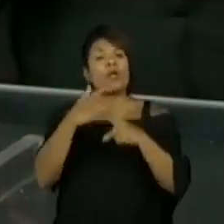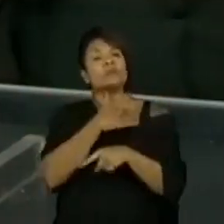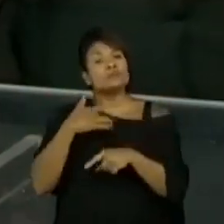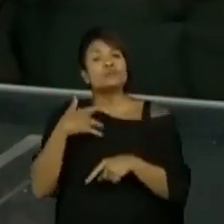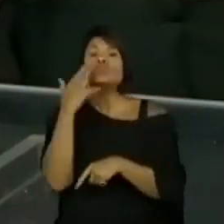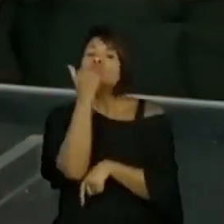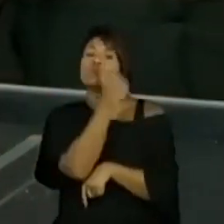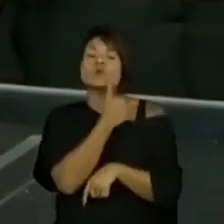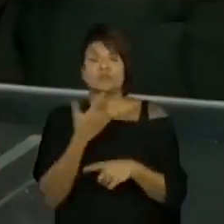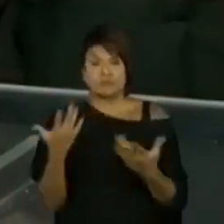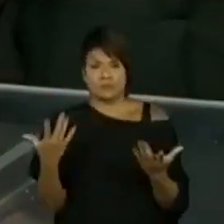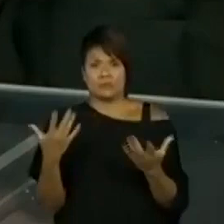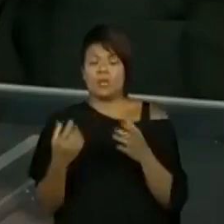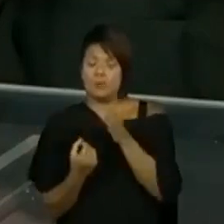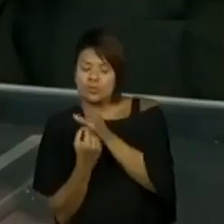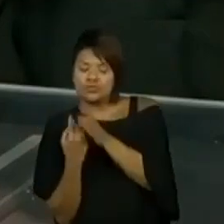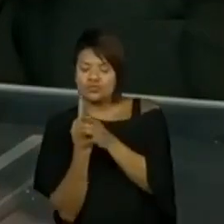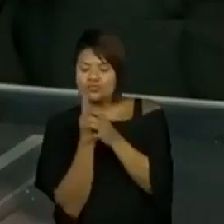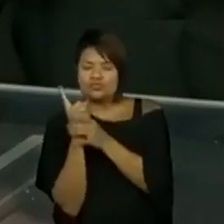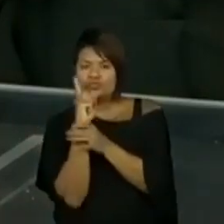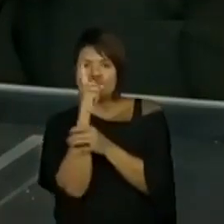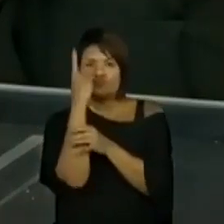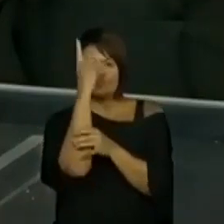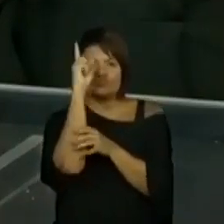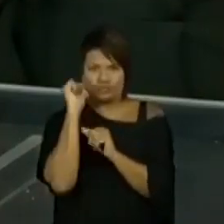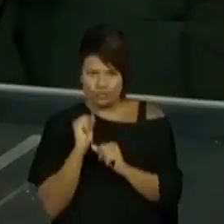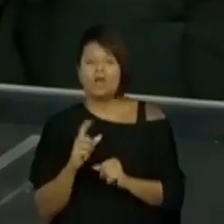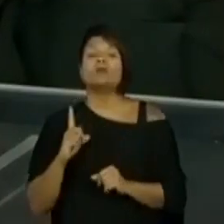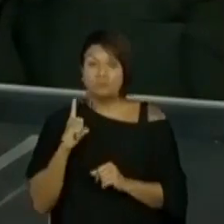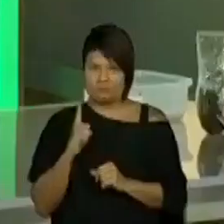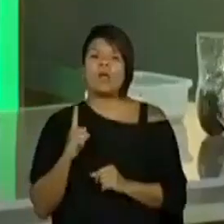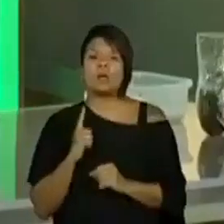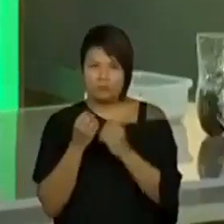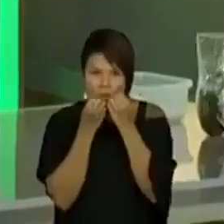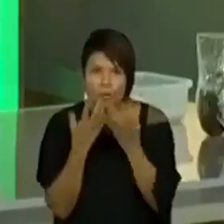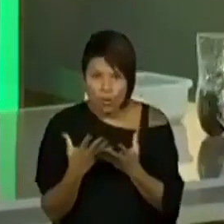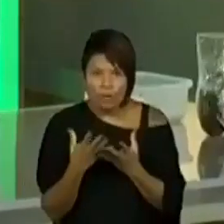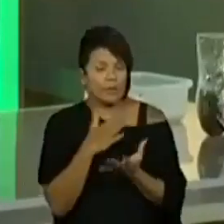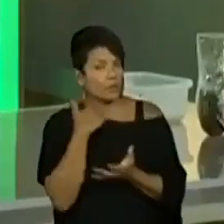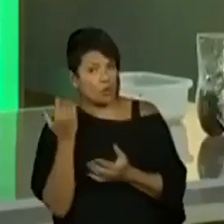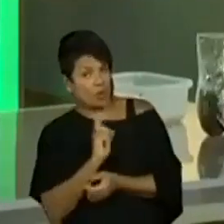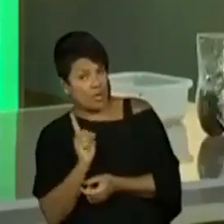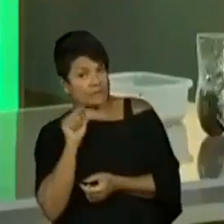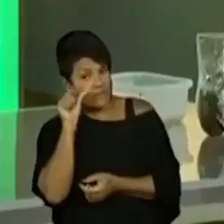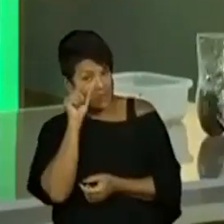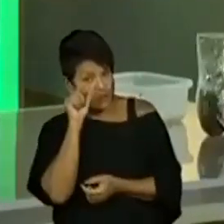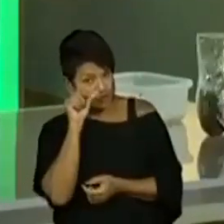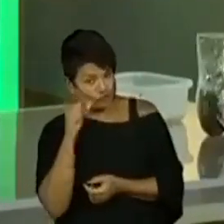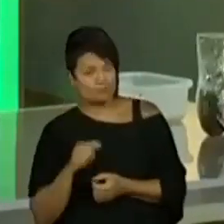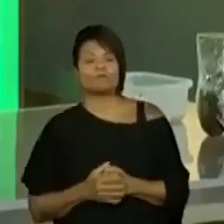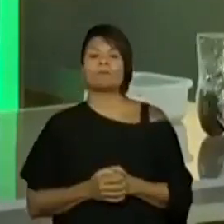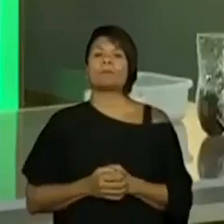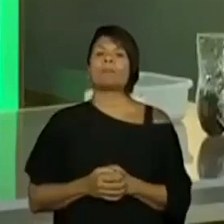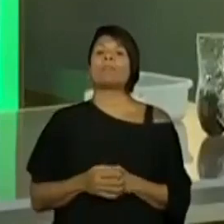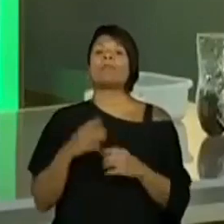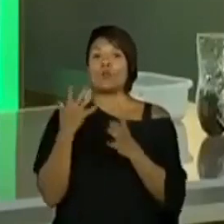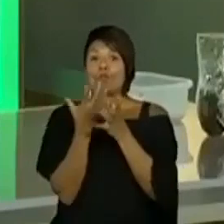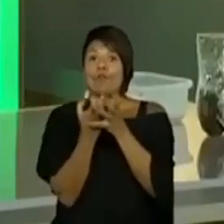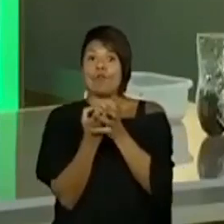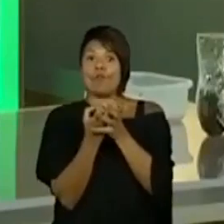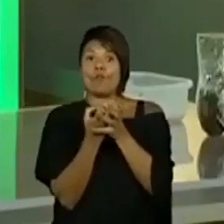nutrientes para que a plantinha ou que a semente que você vai colocar aqui dentro, ela não morra, tá bom? Aí, terra